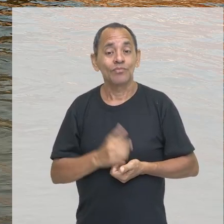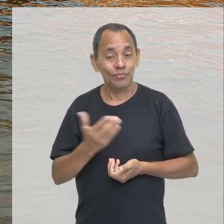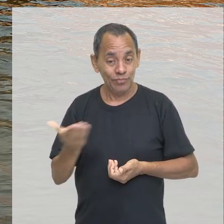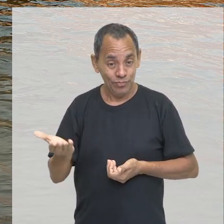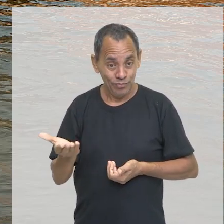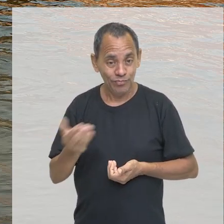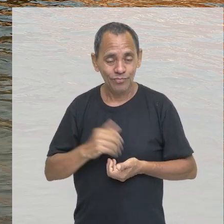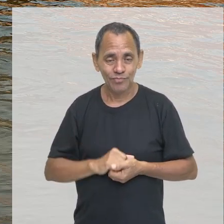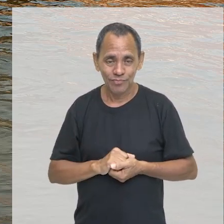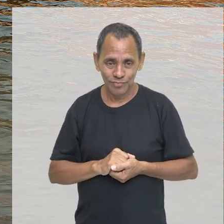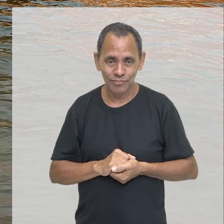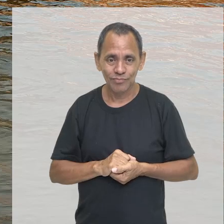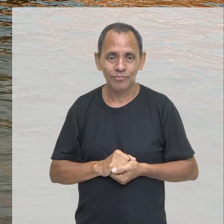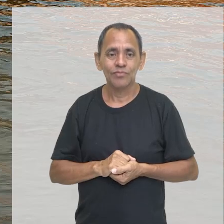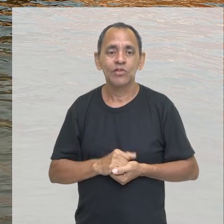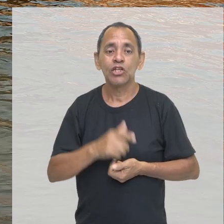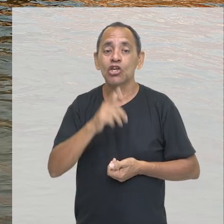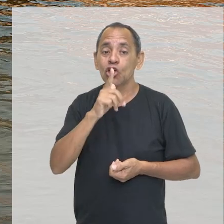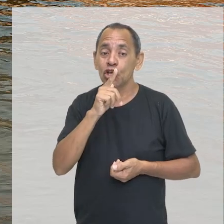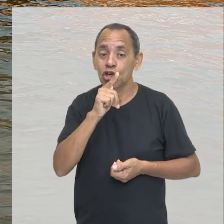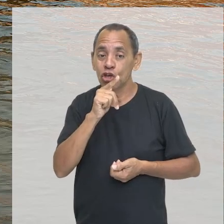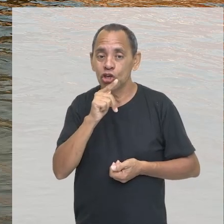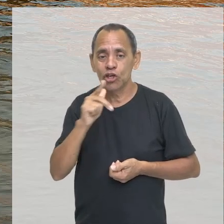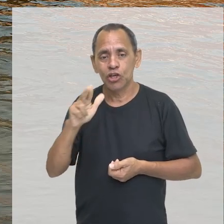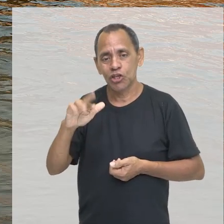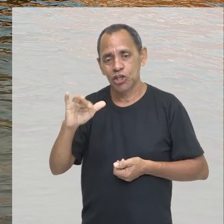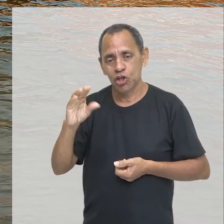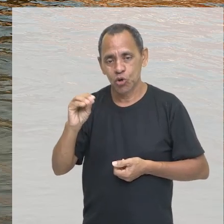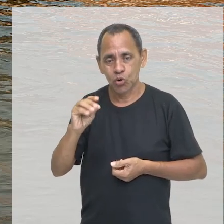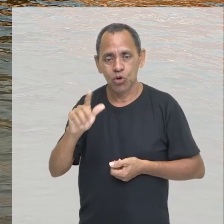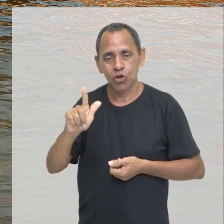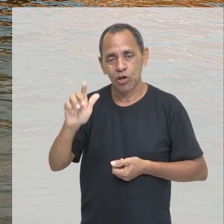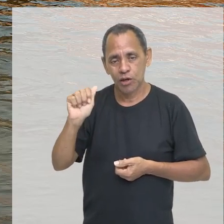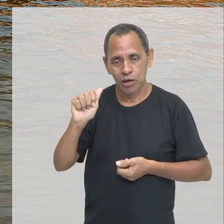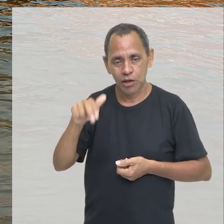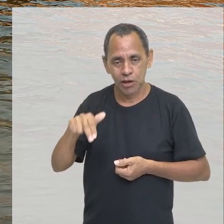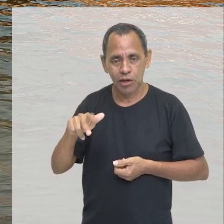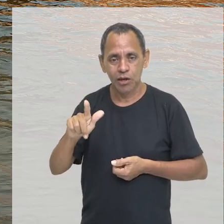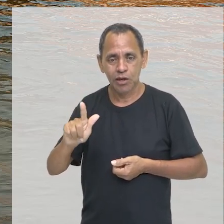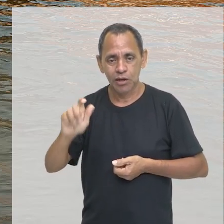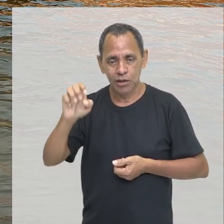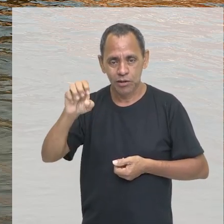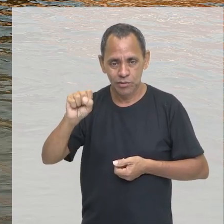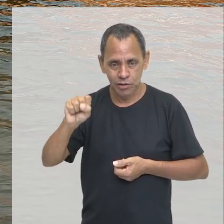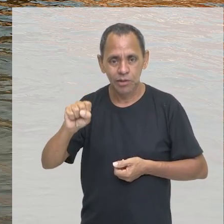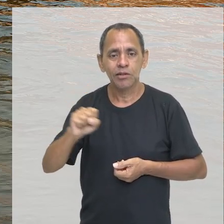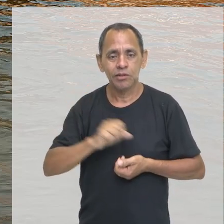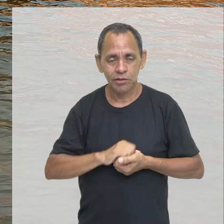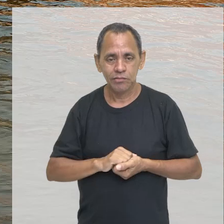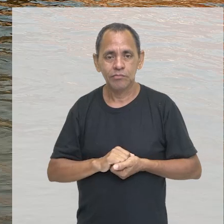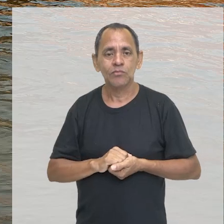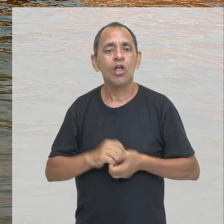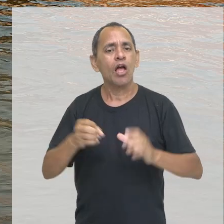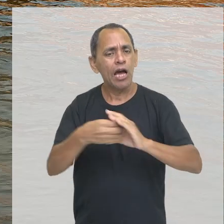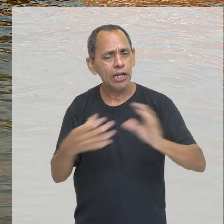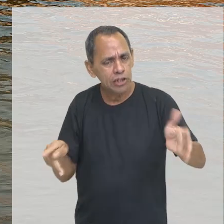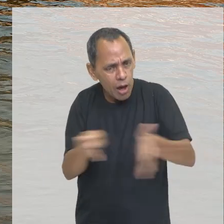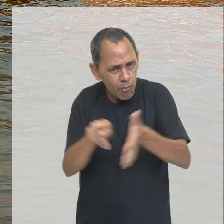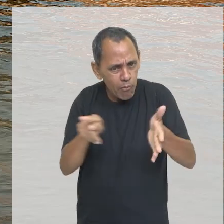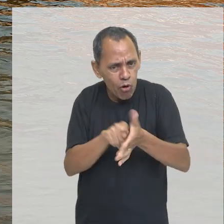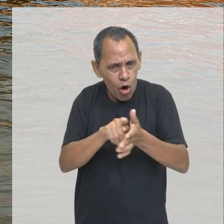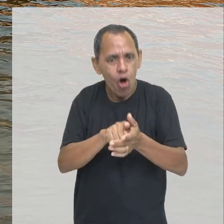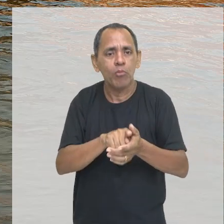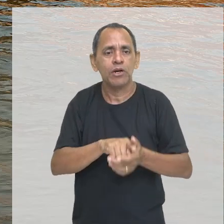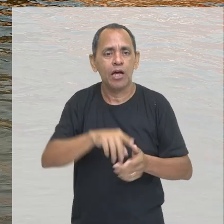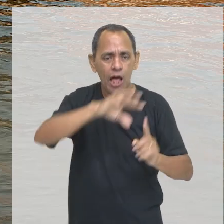apresenta aí uma característica sagrada para esse povo, tá bom? Então, por muitas das vezes, você